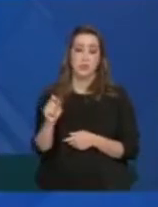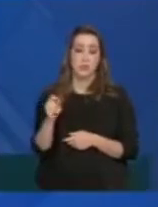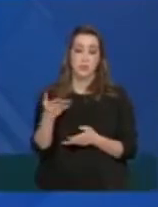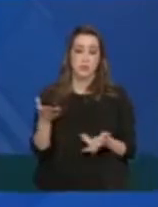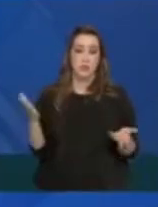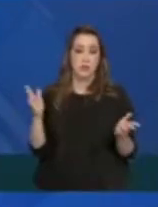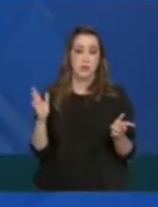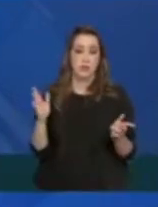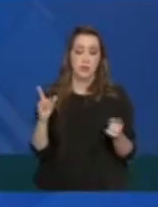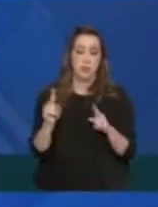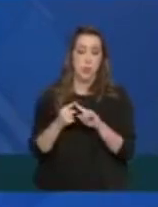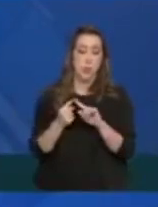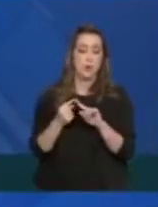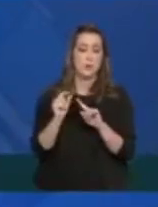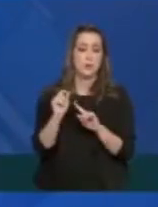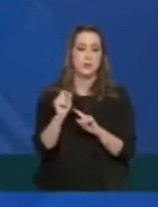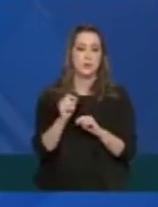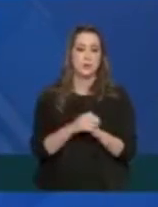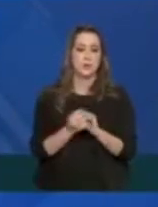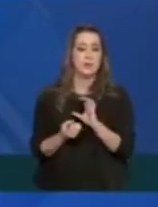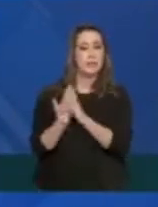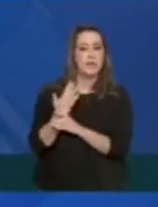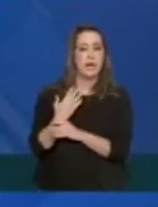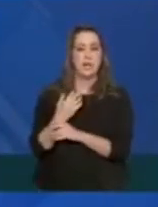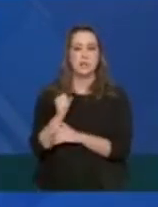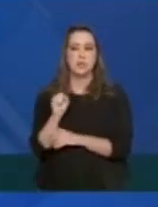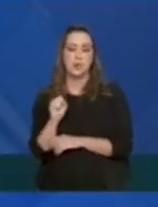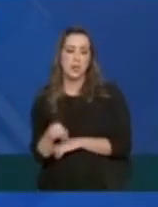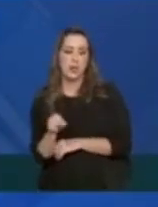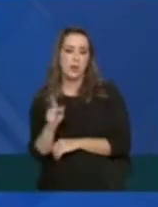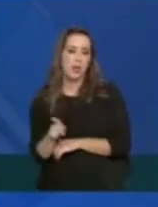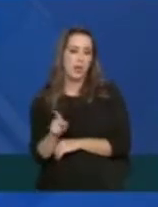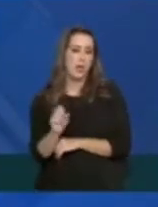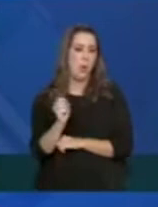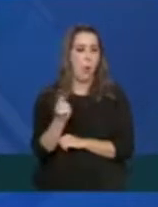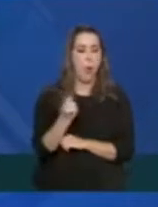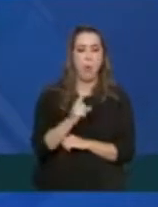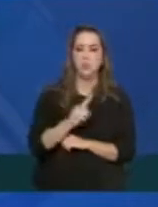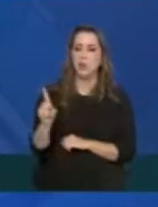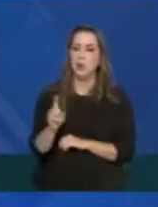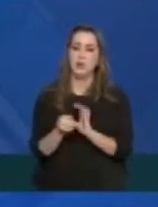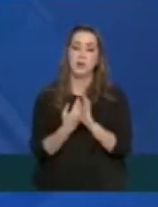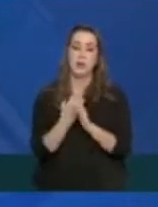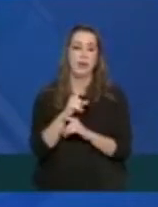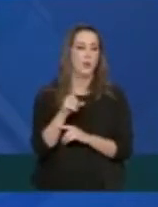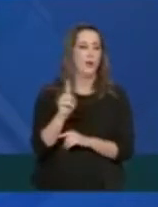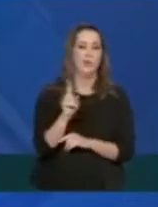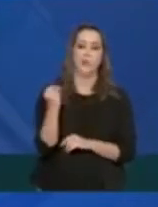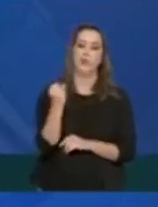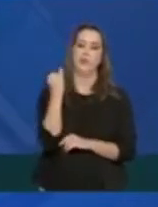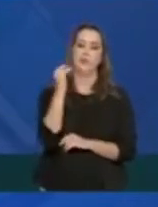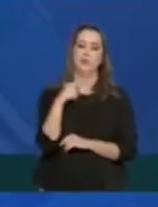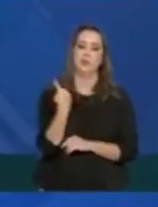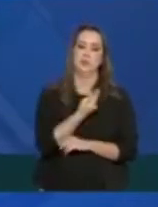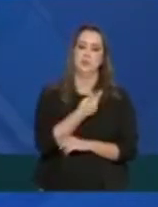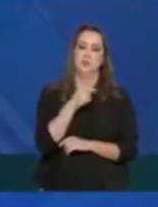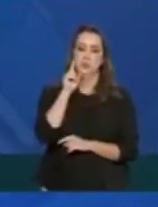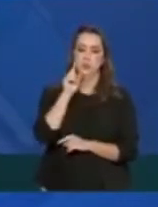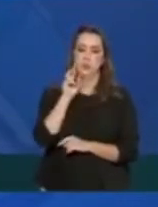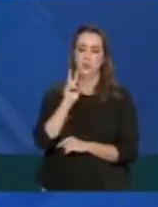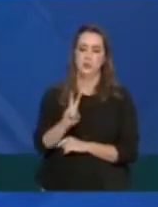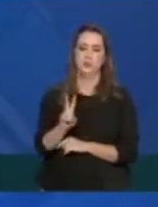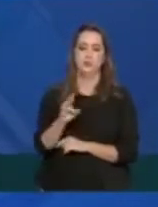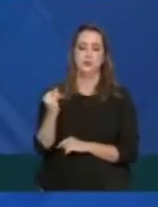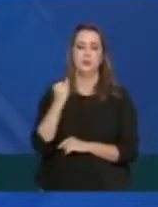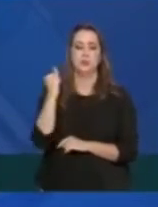final, o consenso, na verdade, é que criar ou não criar o Ministério não é o mais importante. O que a gente volta é que aquele